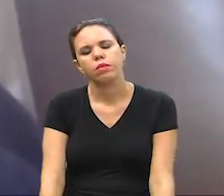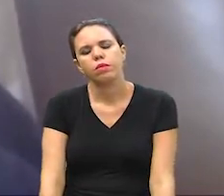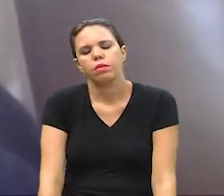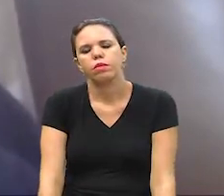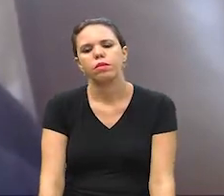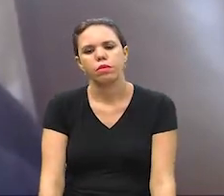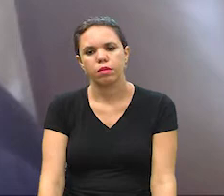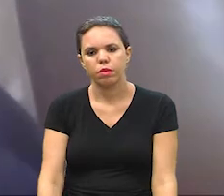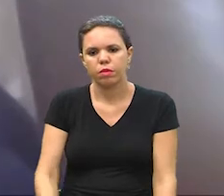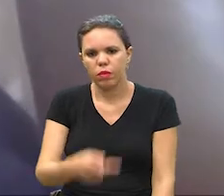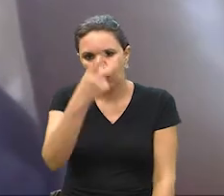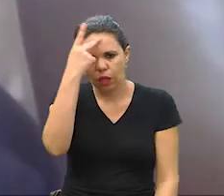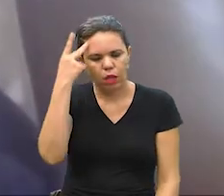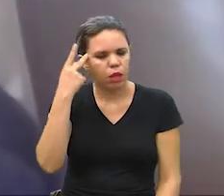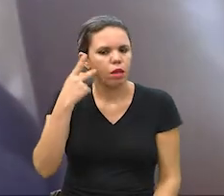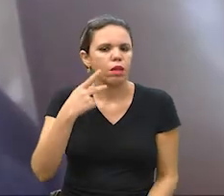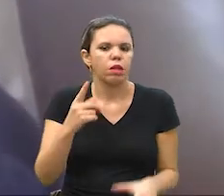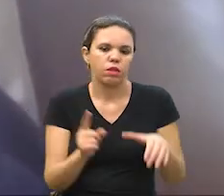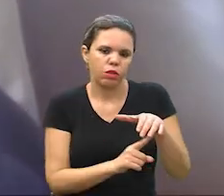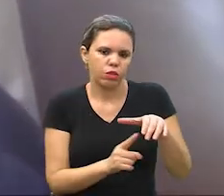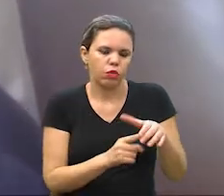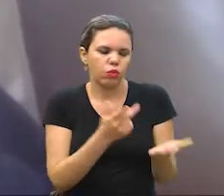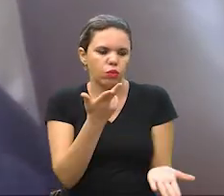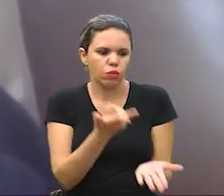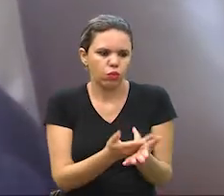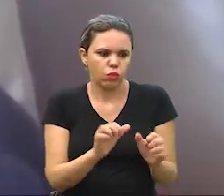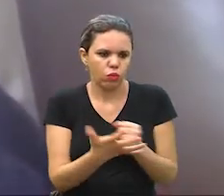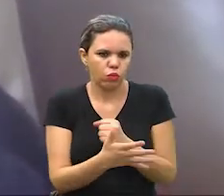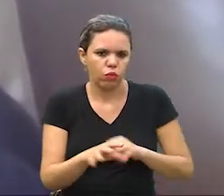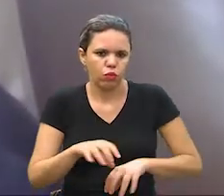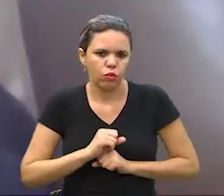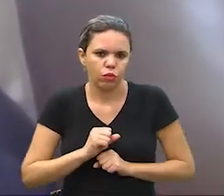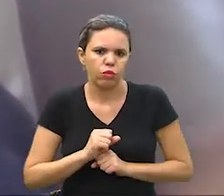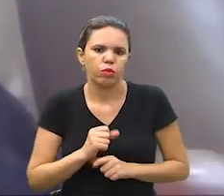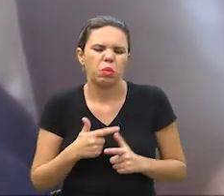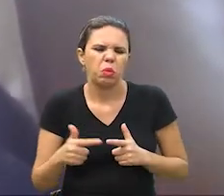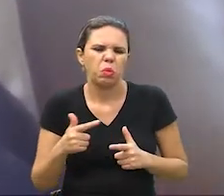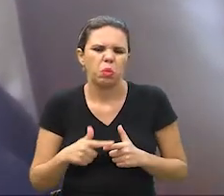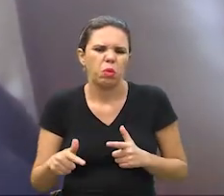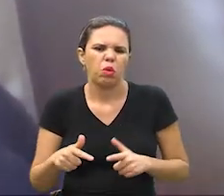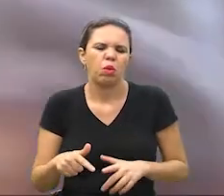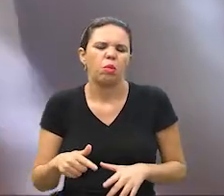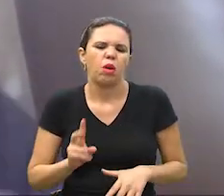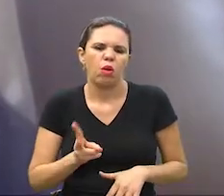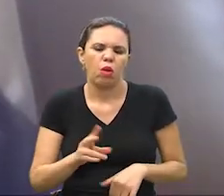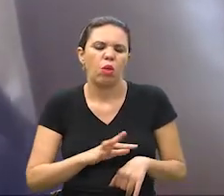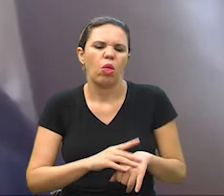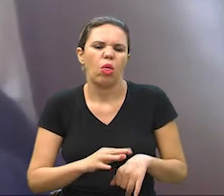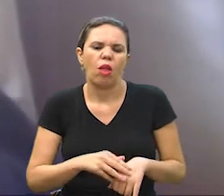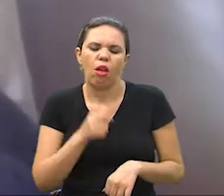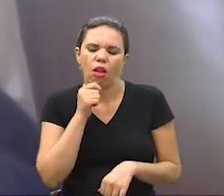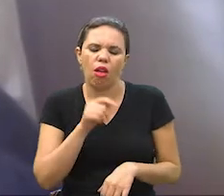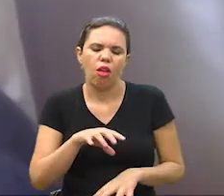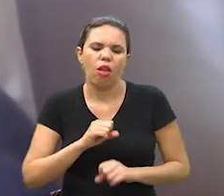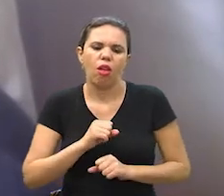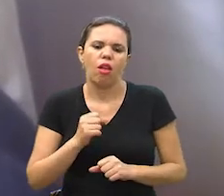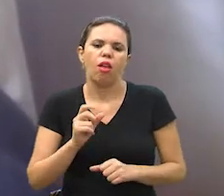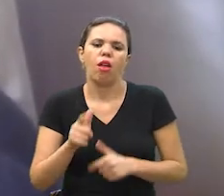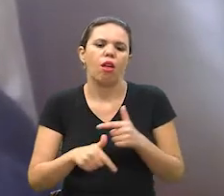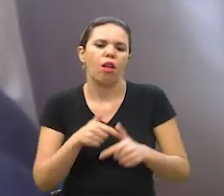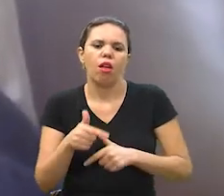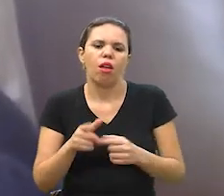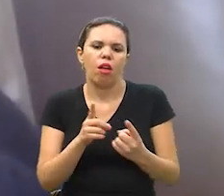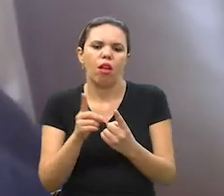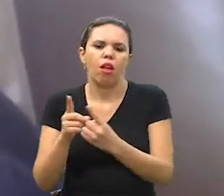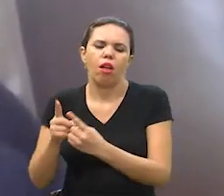que esses pacientes que tiveram Covid, que foram internados, estão saindo com grandes sequelas. E estão indo para onde? Eles têm que ser acompanhados nos serviços de